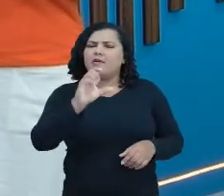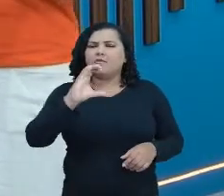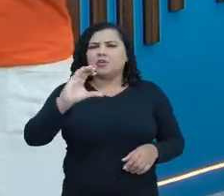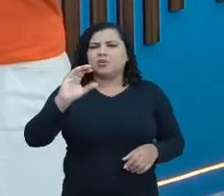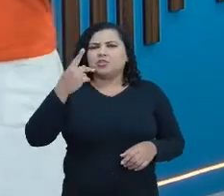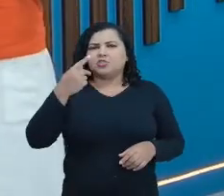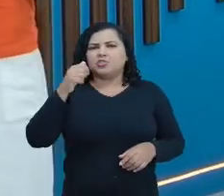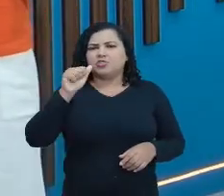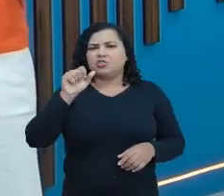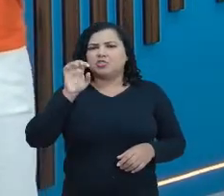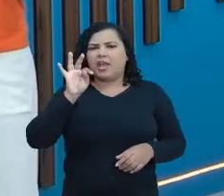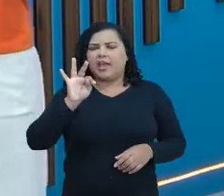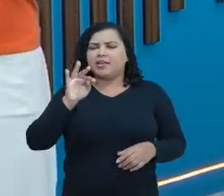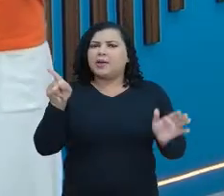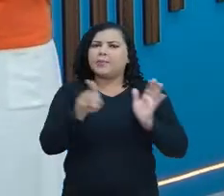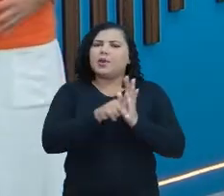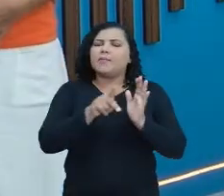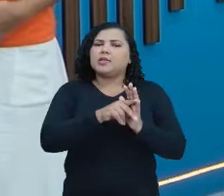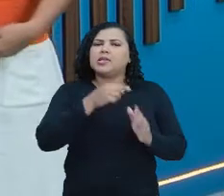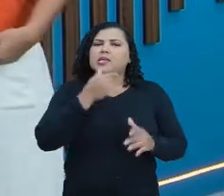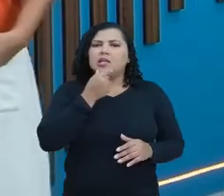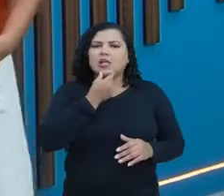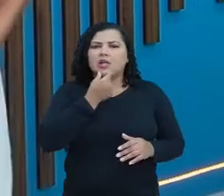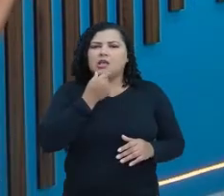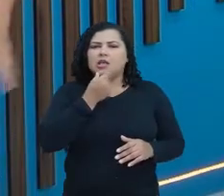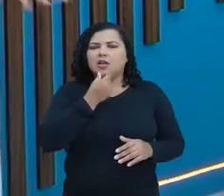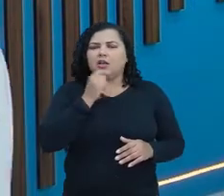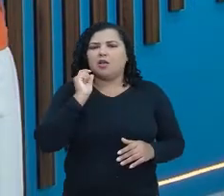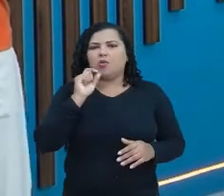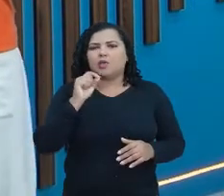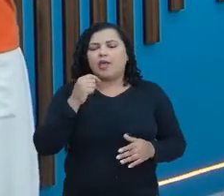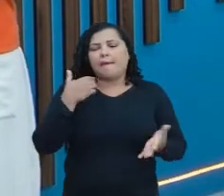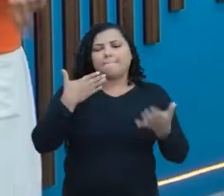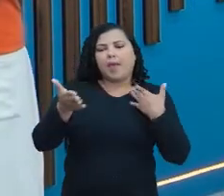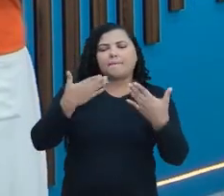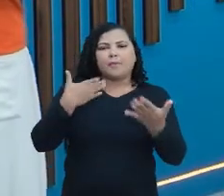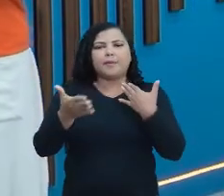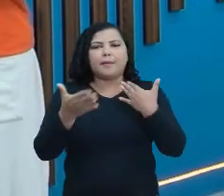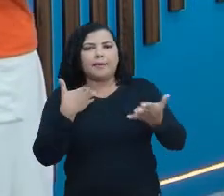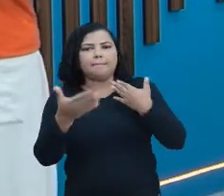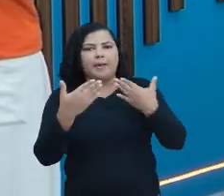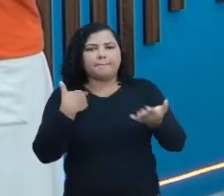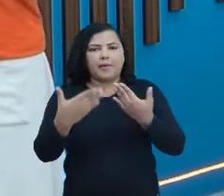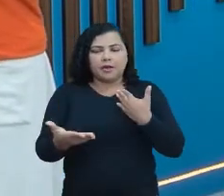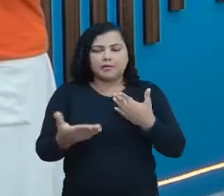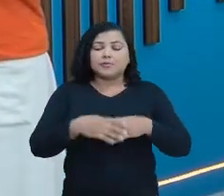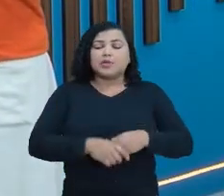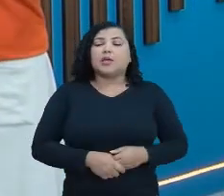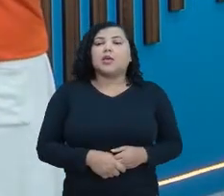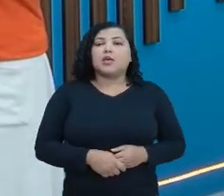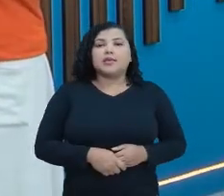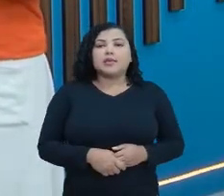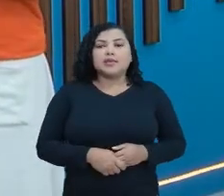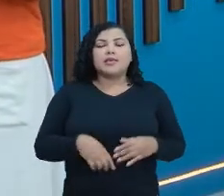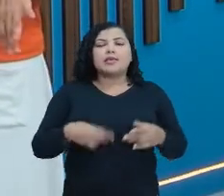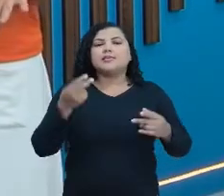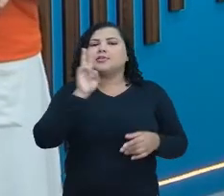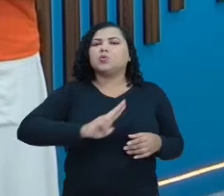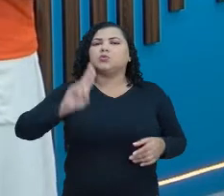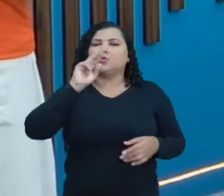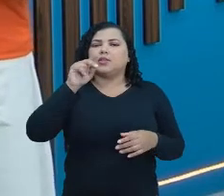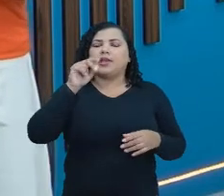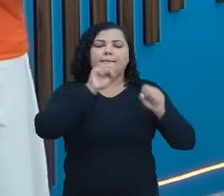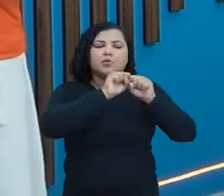inglês, que isso é bastante óbvio, né? Traduz-se como bate-papo e é usado para referir-se a um sistema de